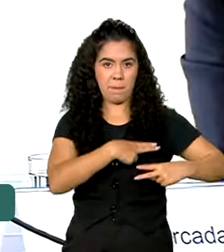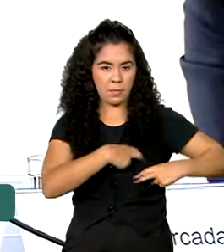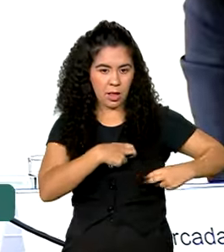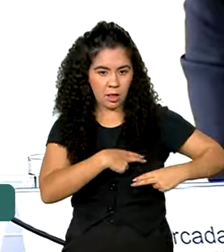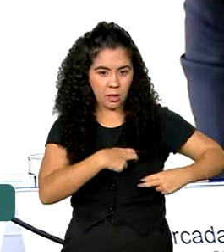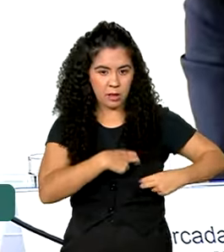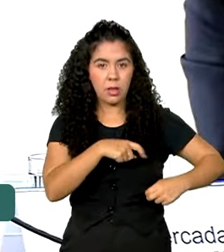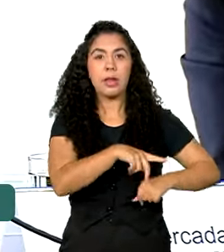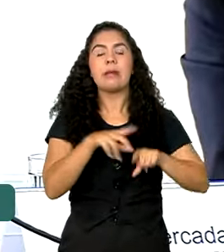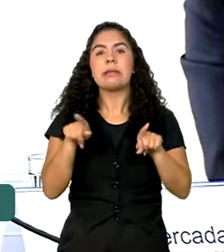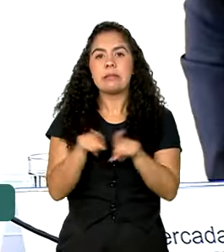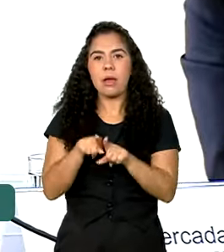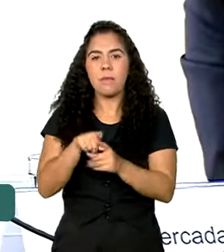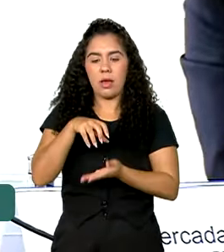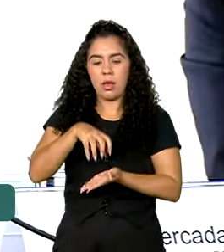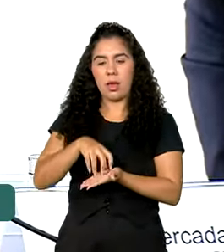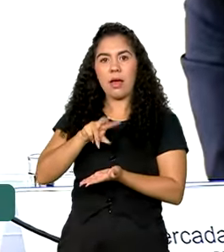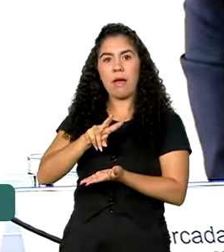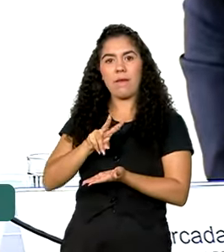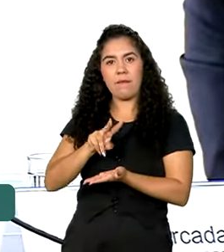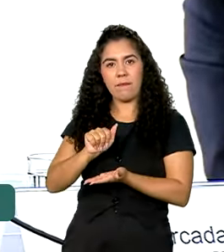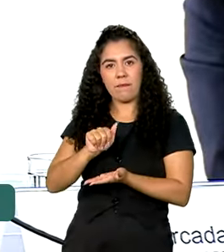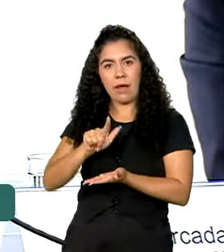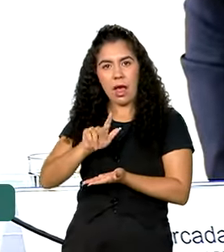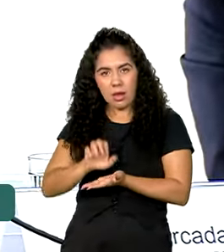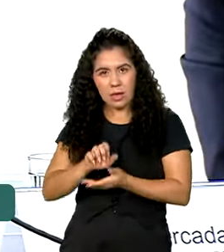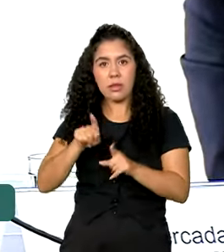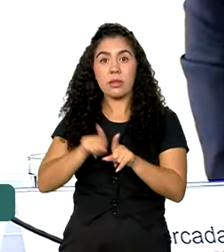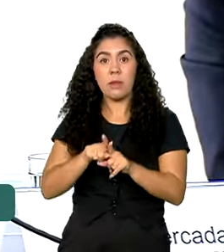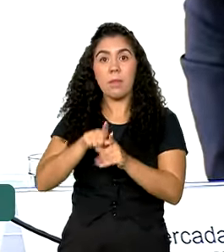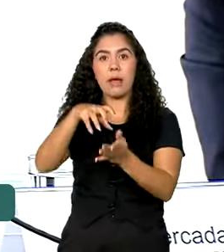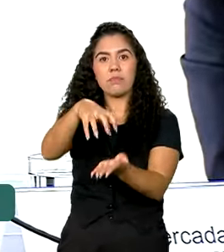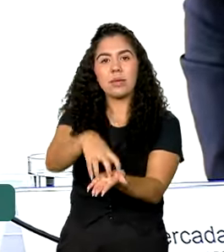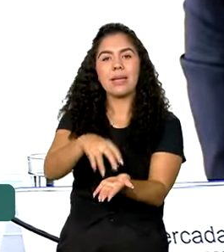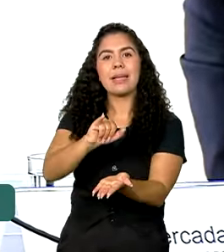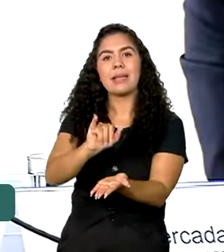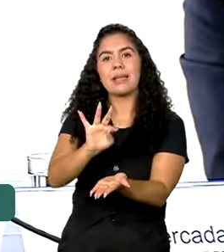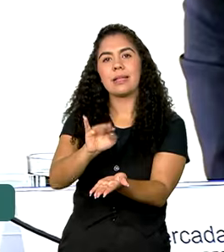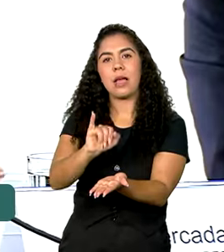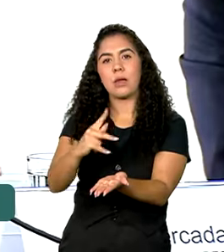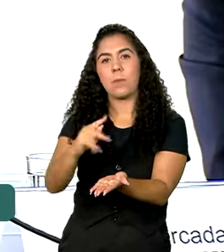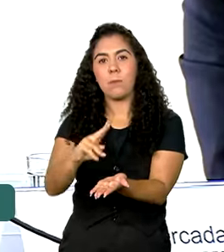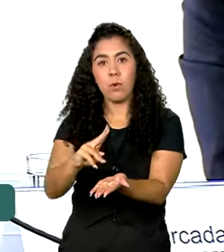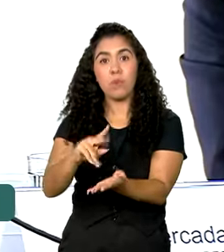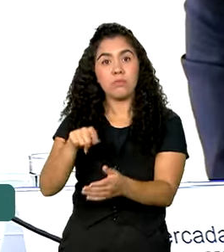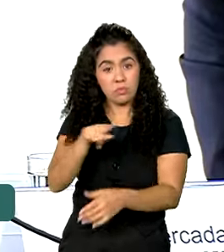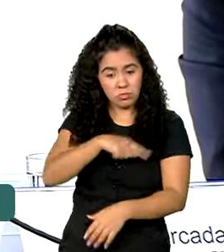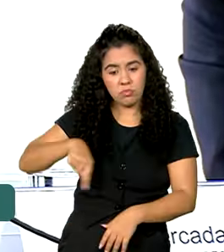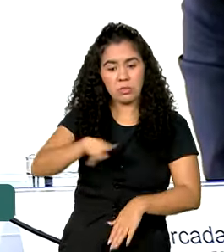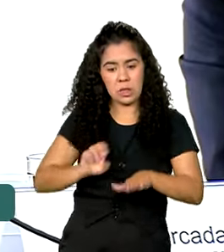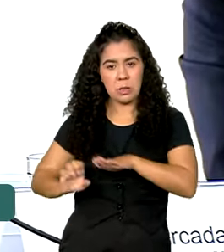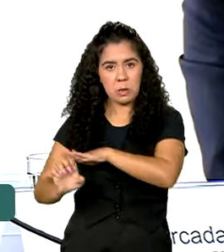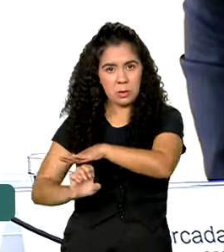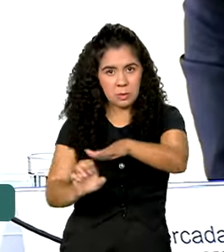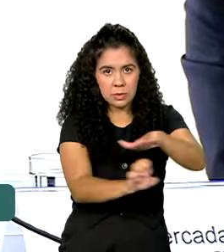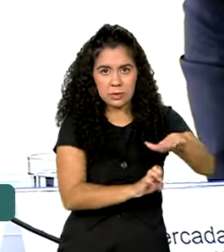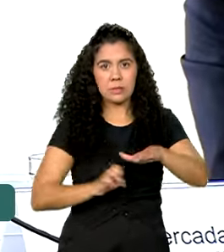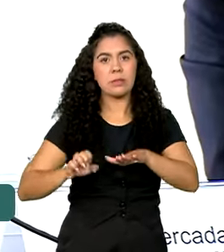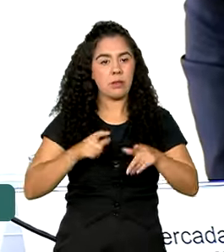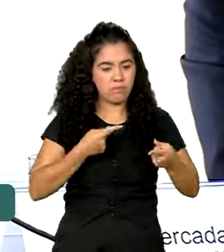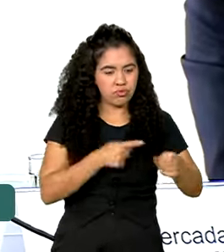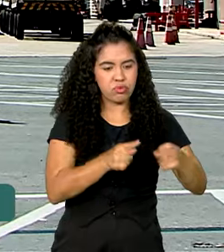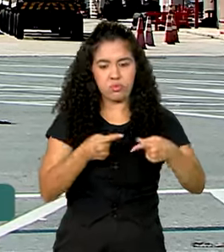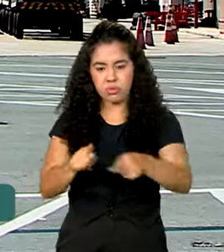a própria Vale e Itaipu são grandes empresas que estão empenhados nesse desafio de fomento